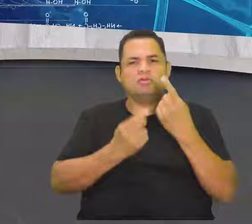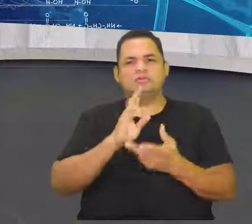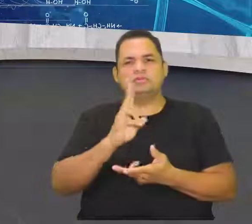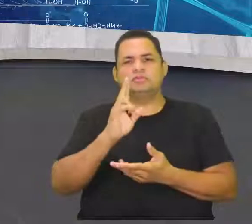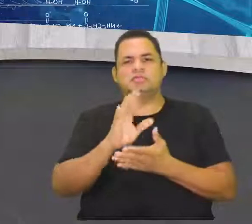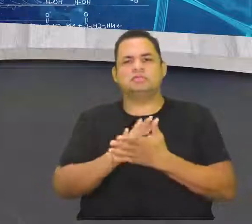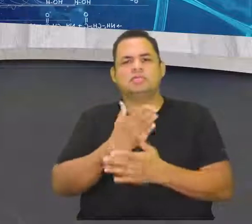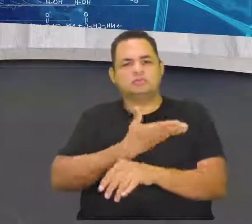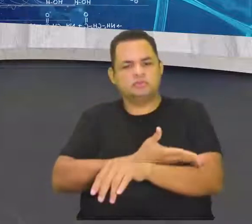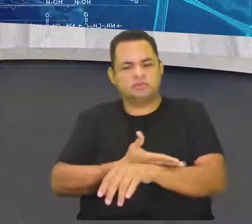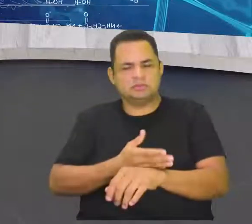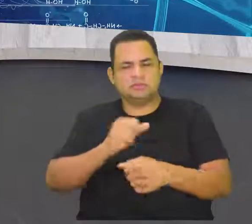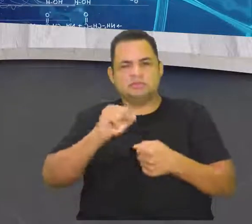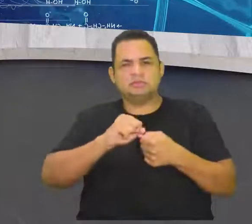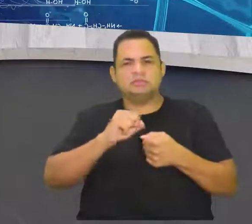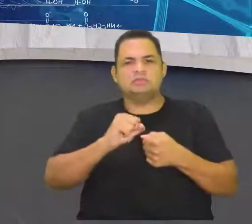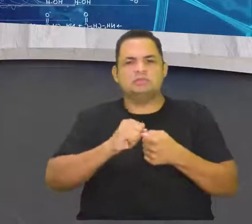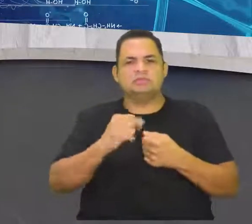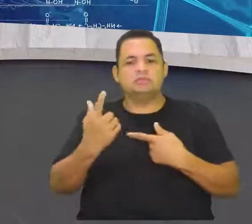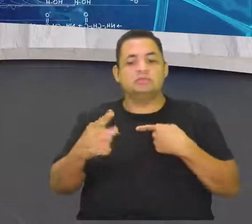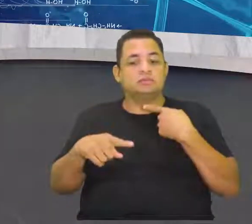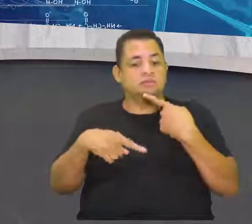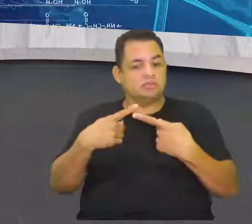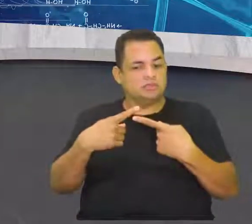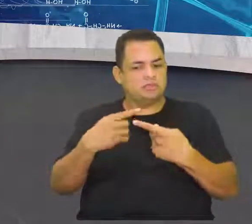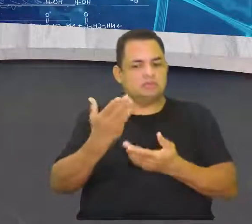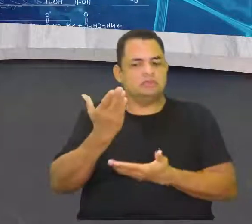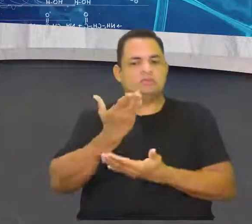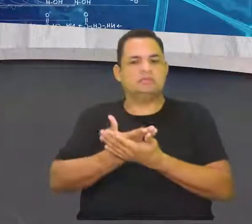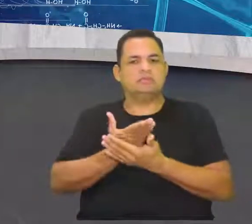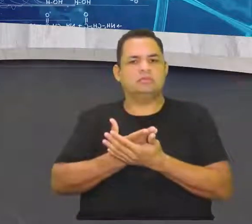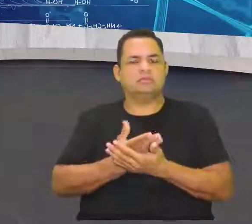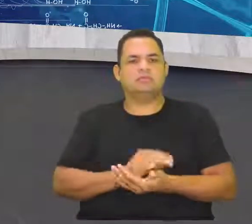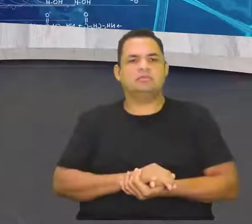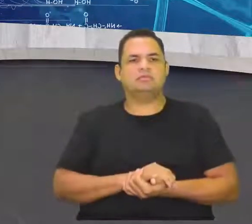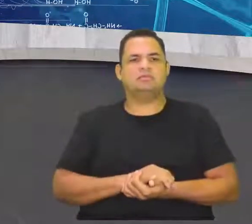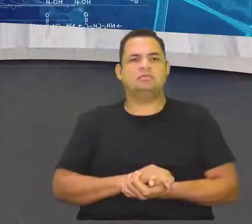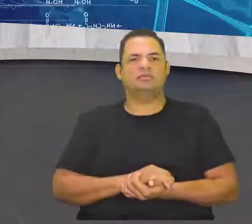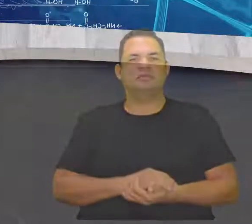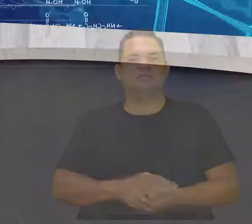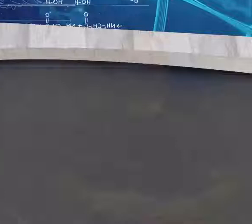processos que a gente é acostumado a fazer. E a gente se vê aonde? Na nossa próxima aula.